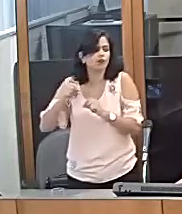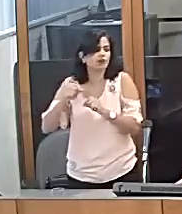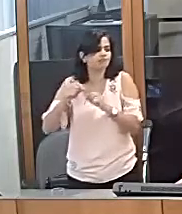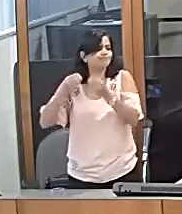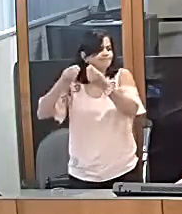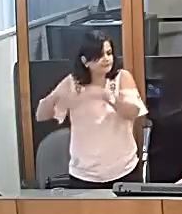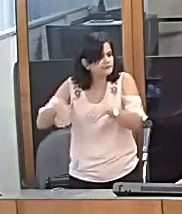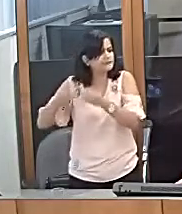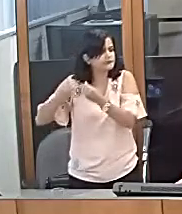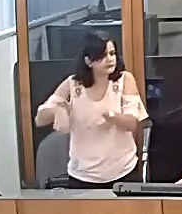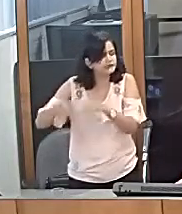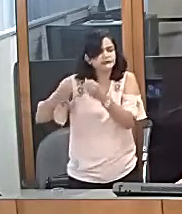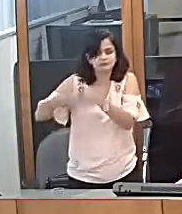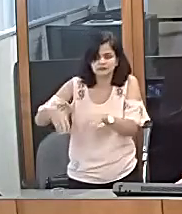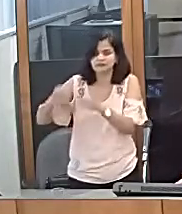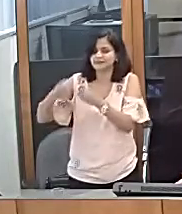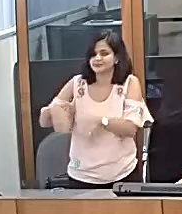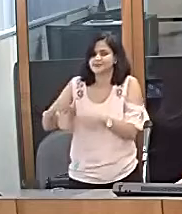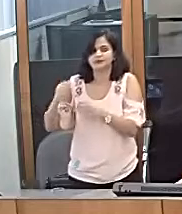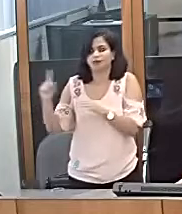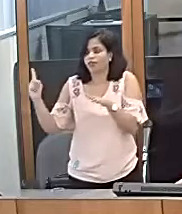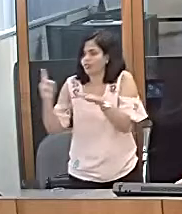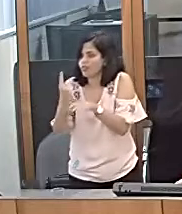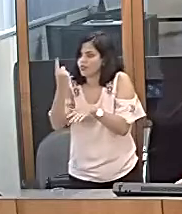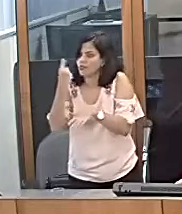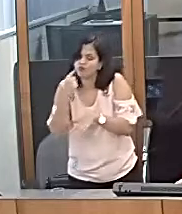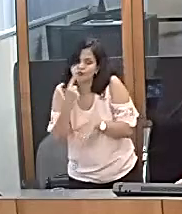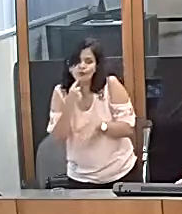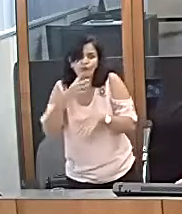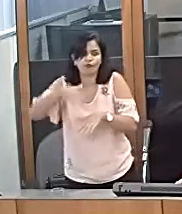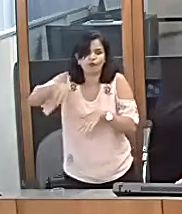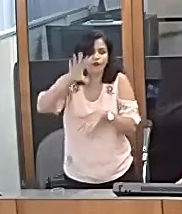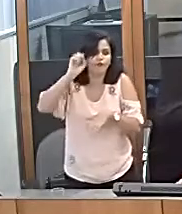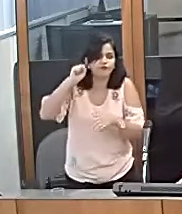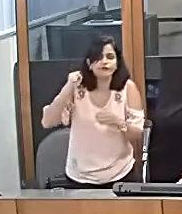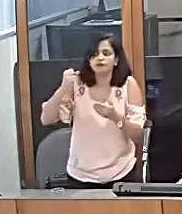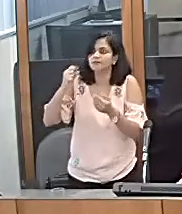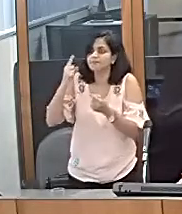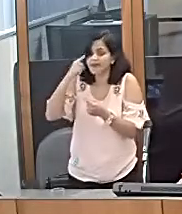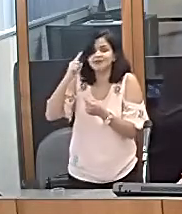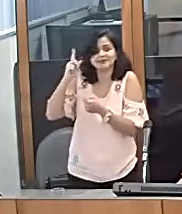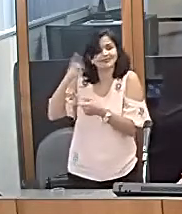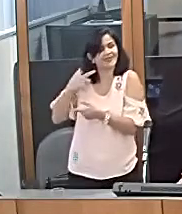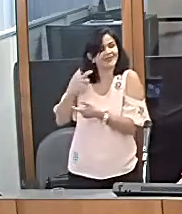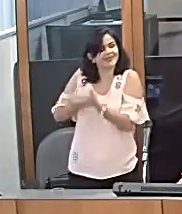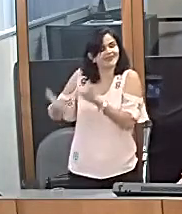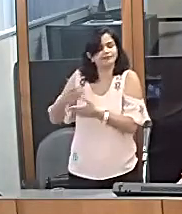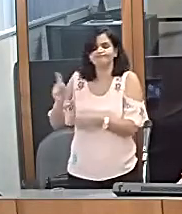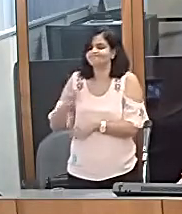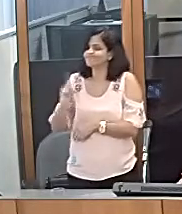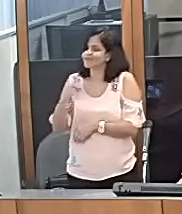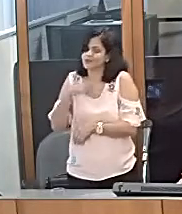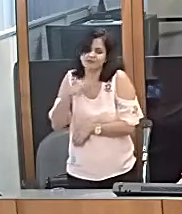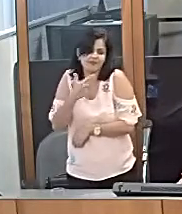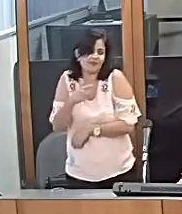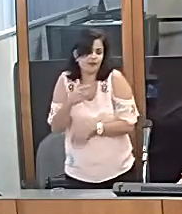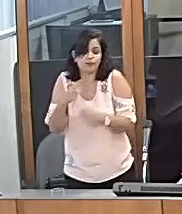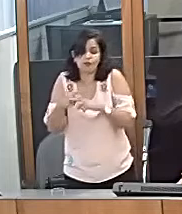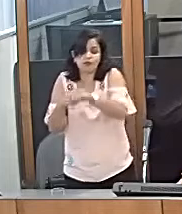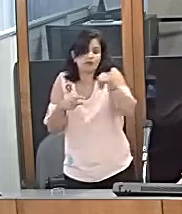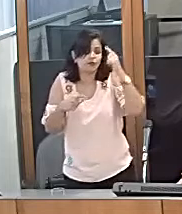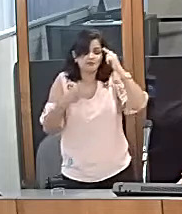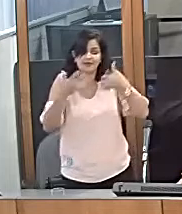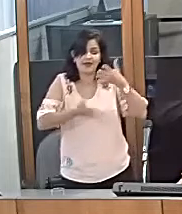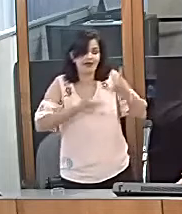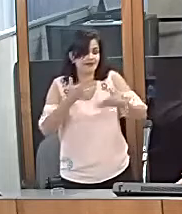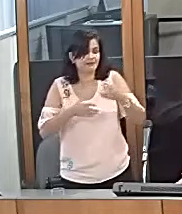Então, nós temos isso já comprovado no resultado desses alunos em processos seletivos. Não há